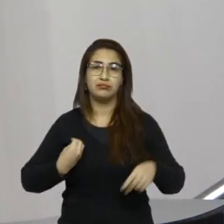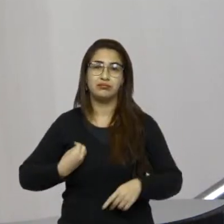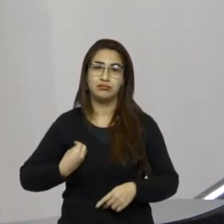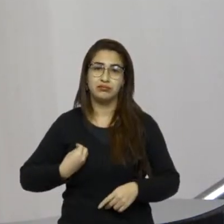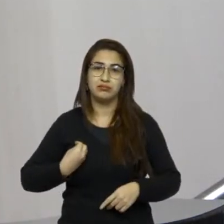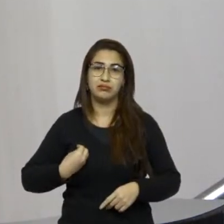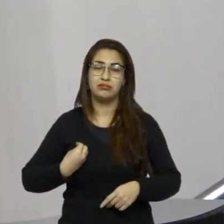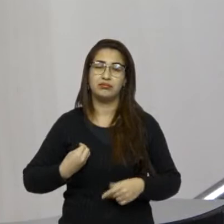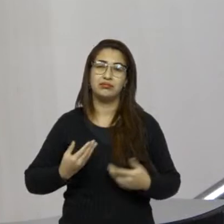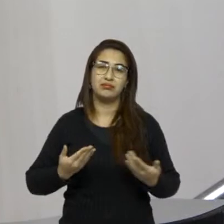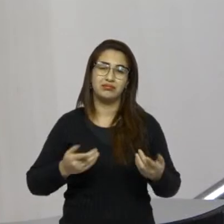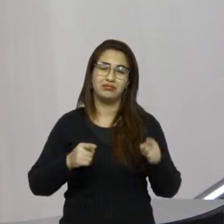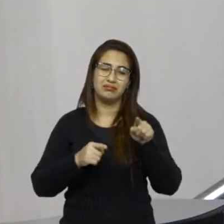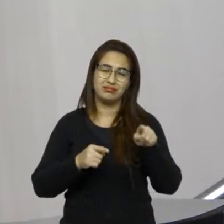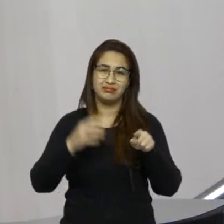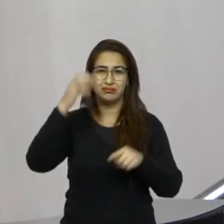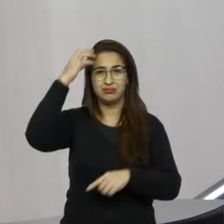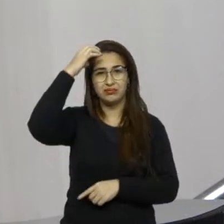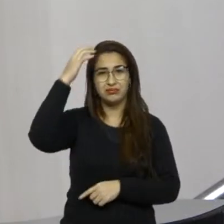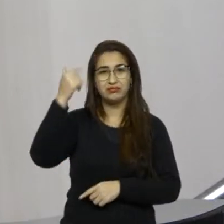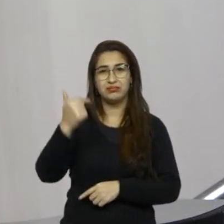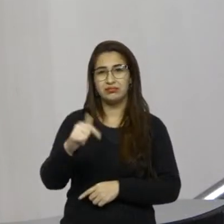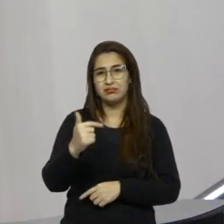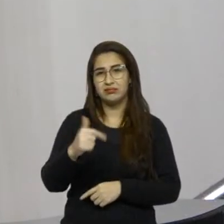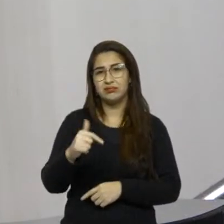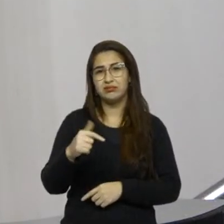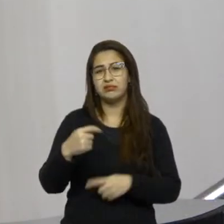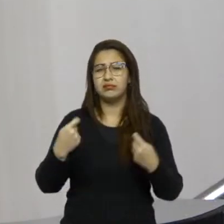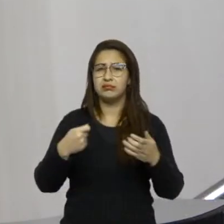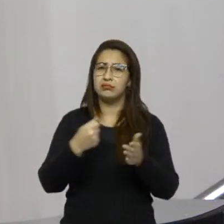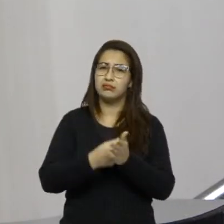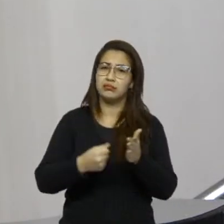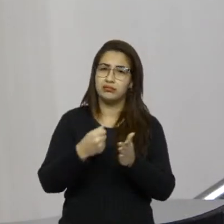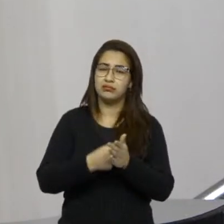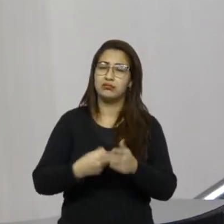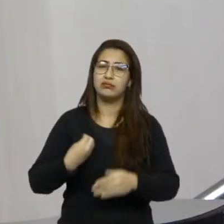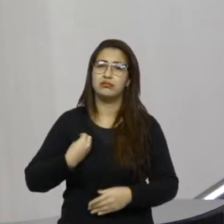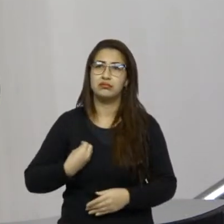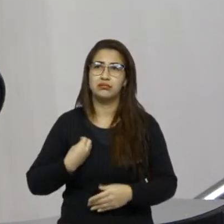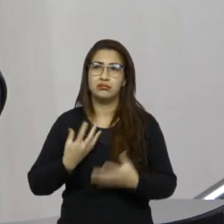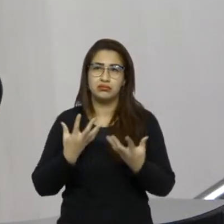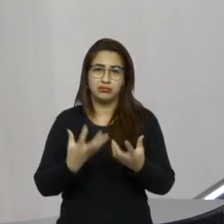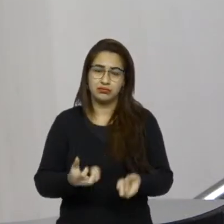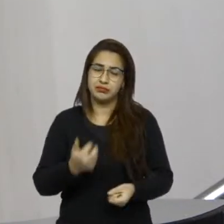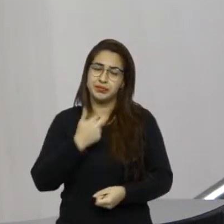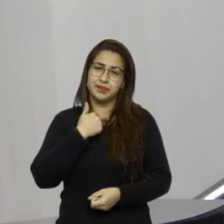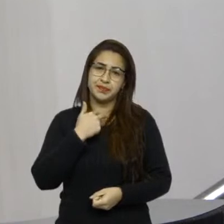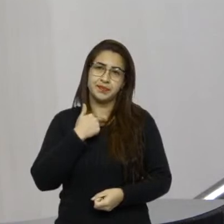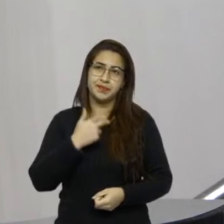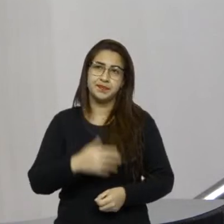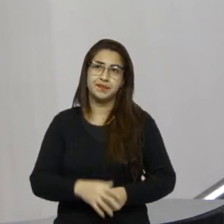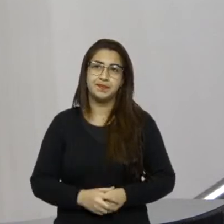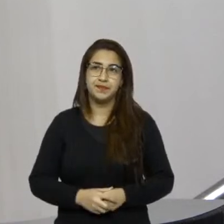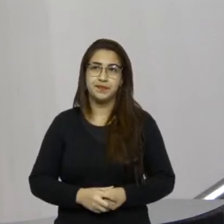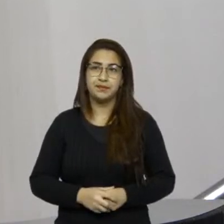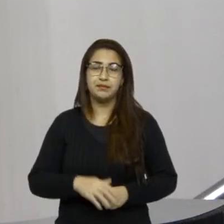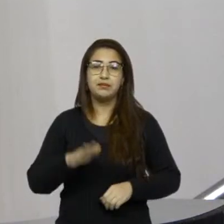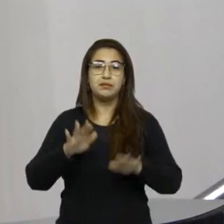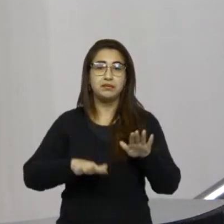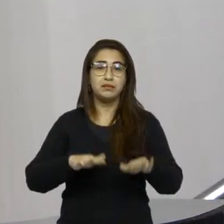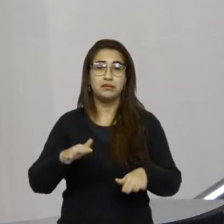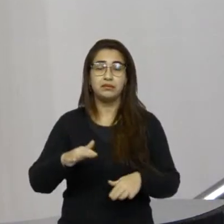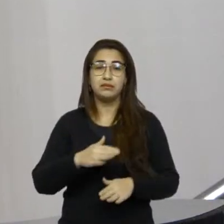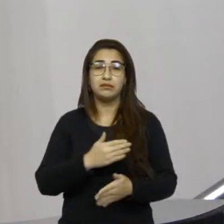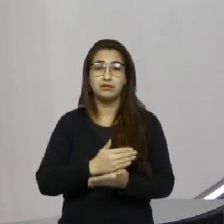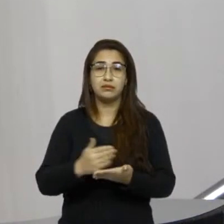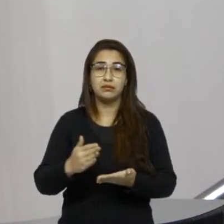Vidas inocentes, não terem direito a lutar pela vida em Santa Catarina é inadmissível. Onde alguns falam muito em aborto, mas esquecem